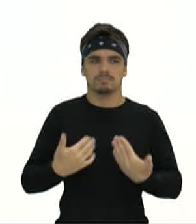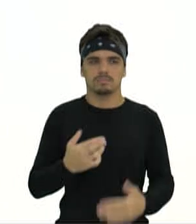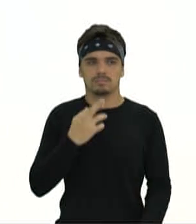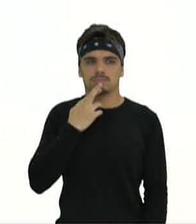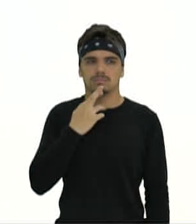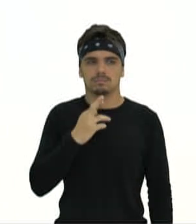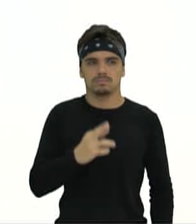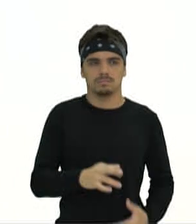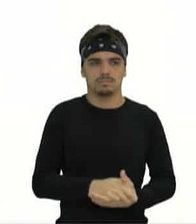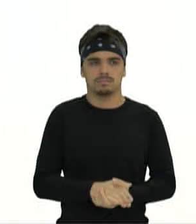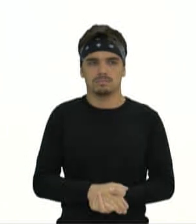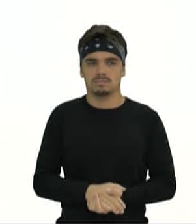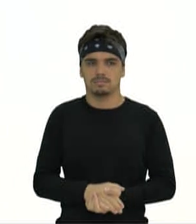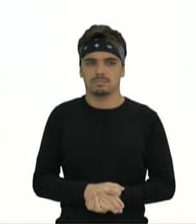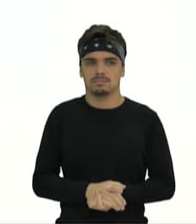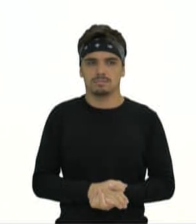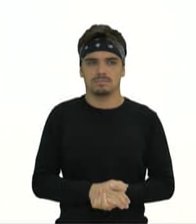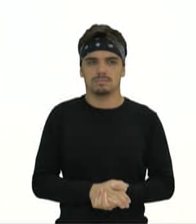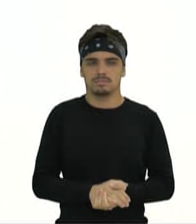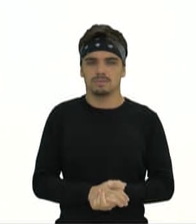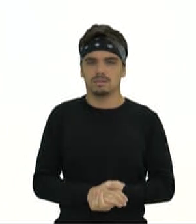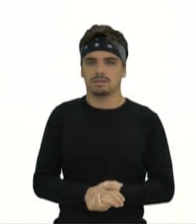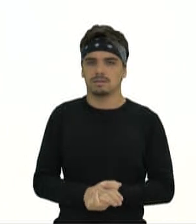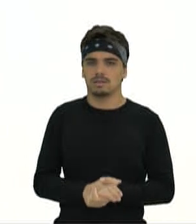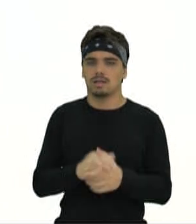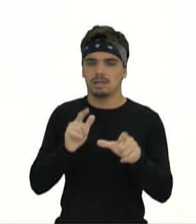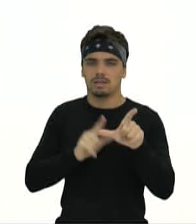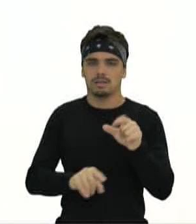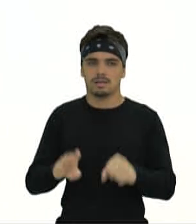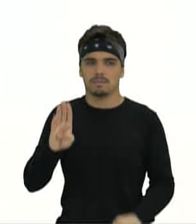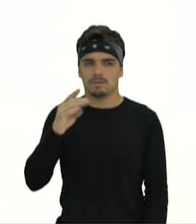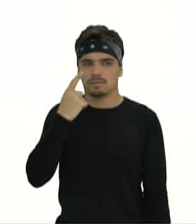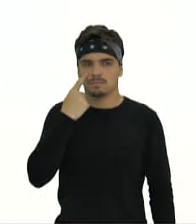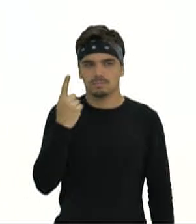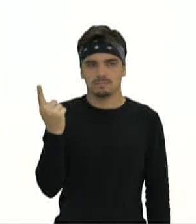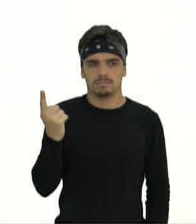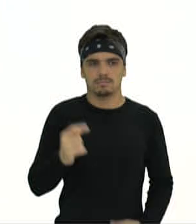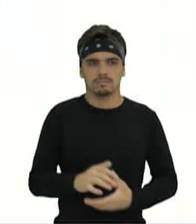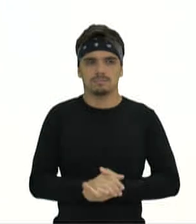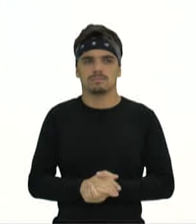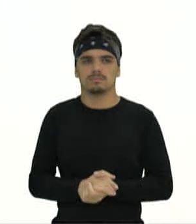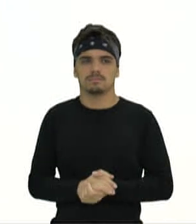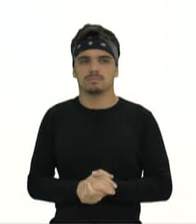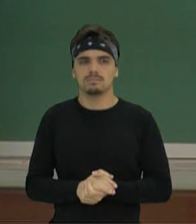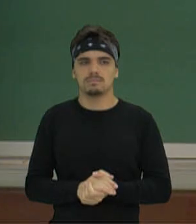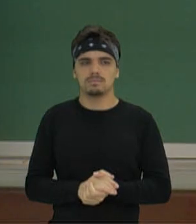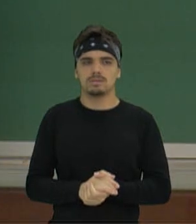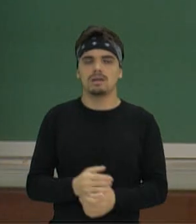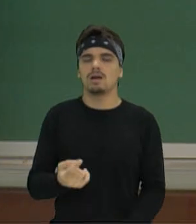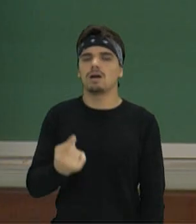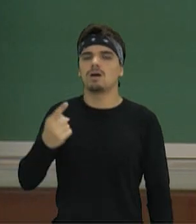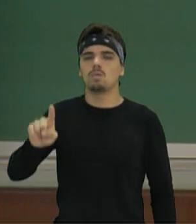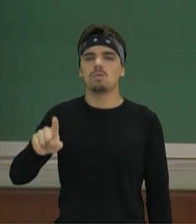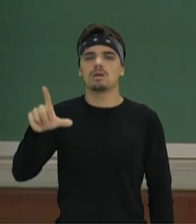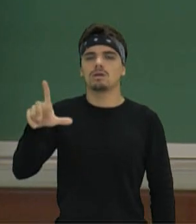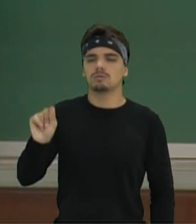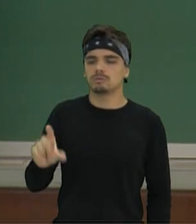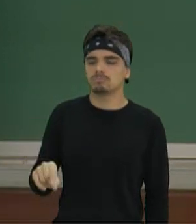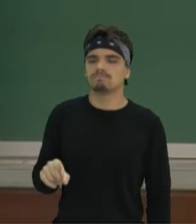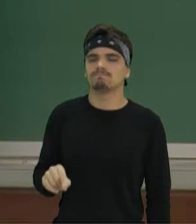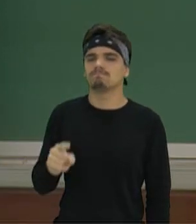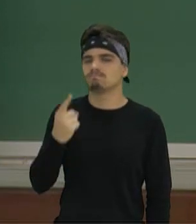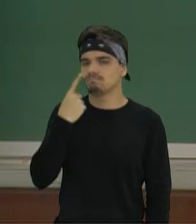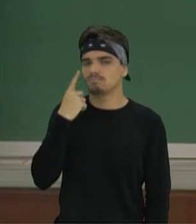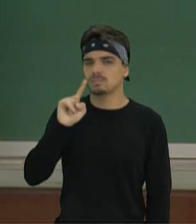a letra a ser marcada aqui seria a letra B, gente, porque a única alternativa, a única frase que depois do